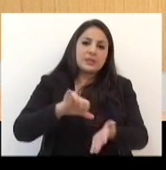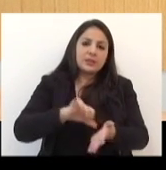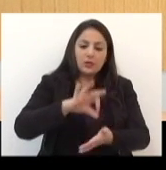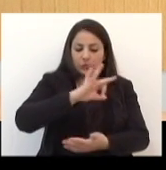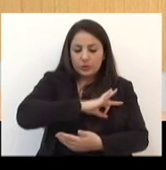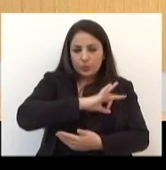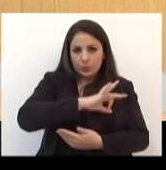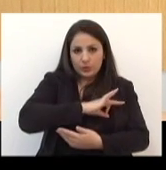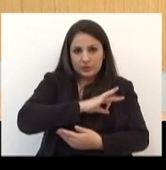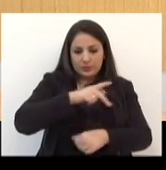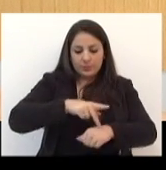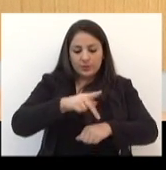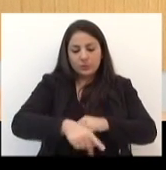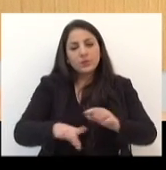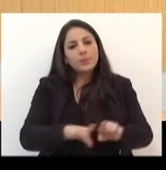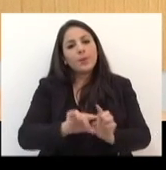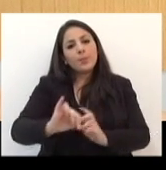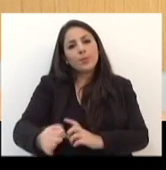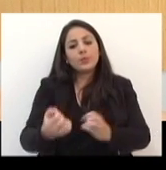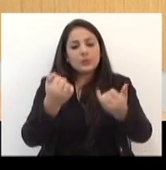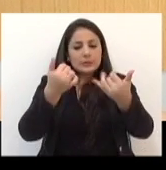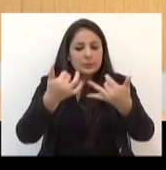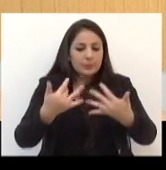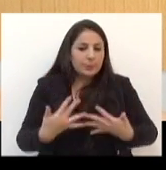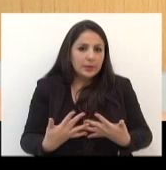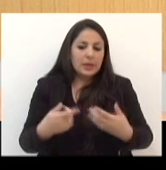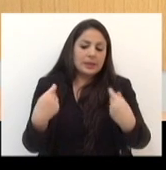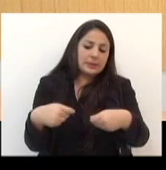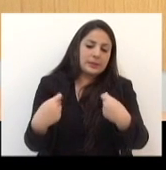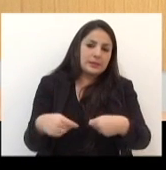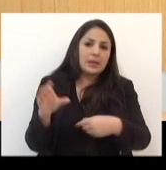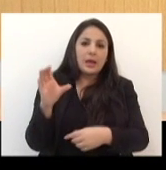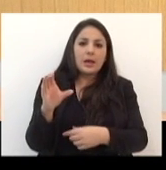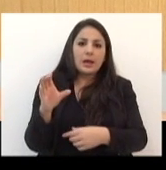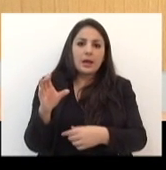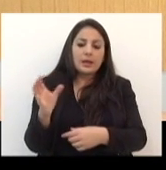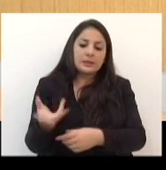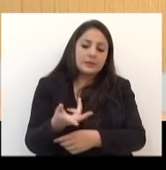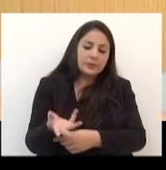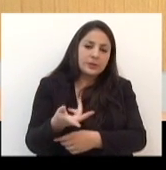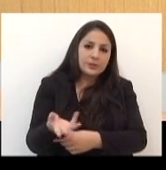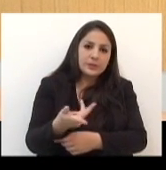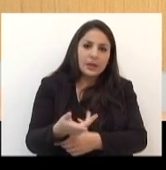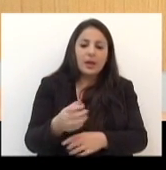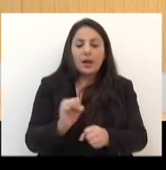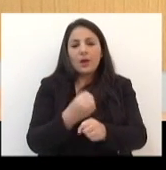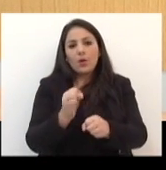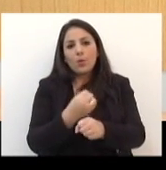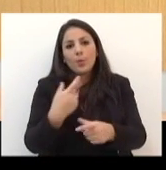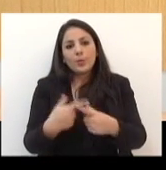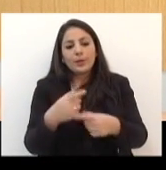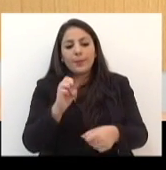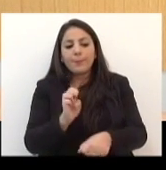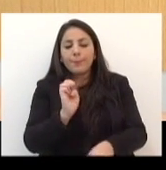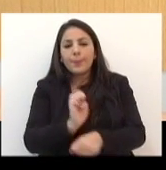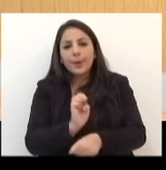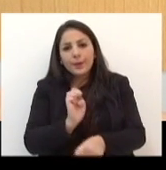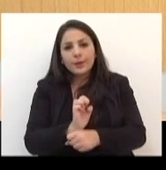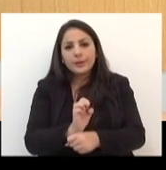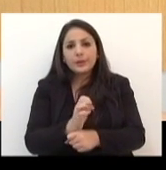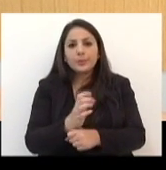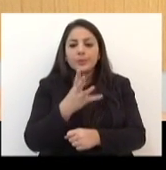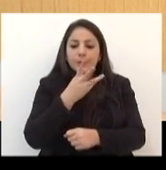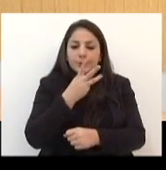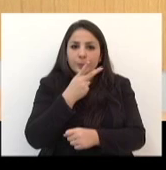Fundo. Ele aproveitou para explicar a necessidade de agilizar a obra, que está parada por atrasos no repasse